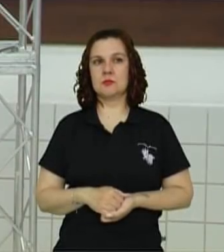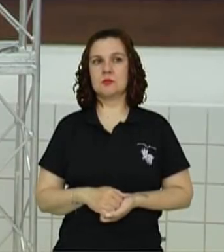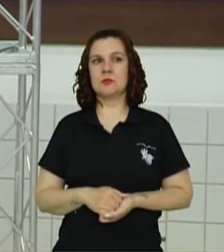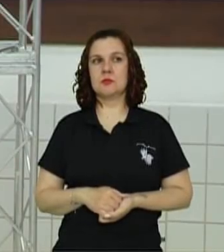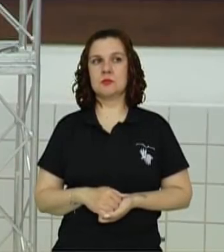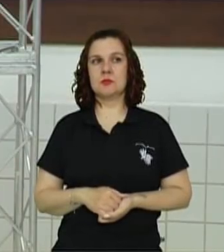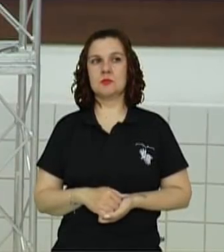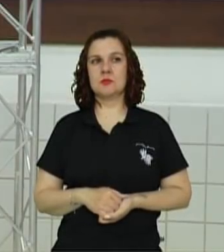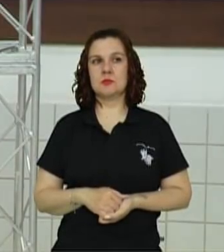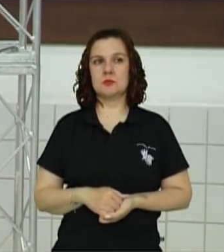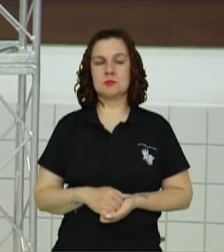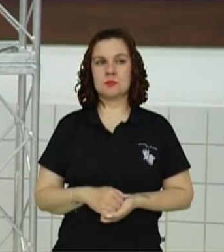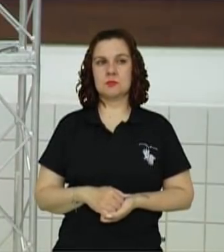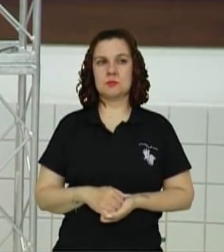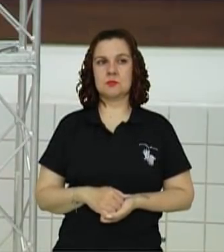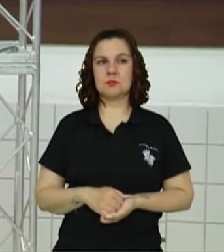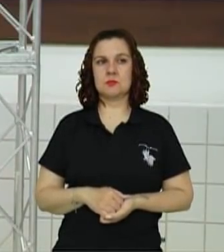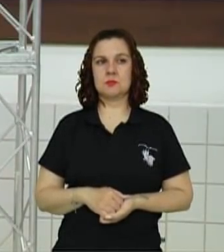tinha, né?